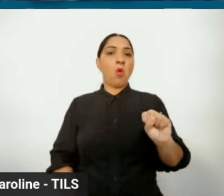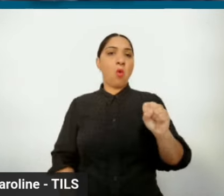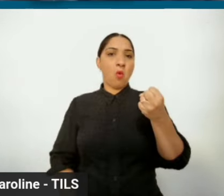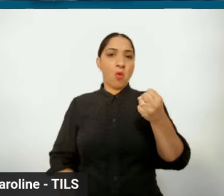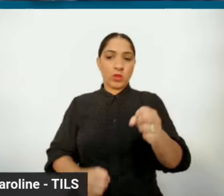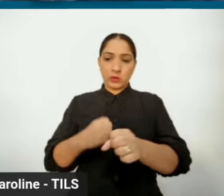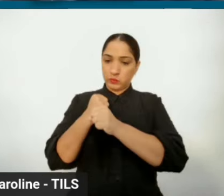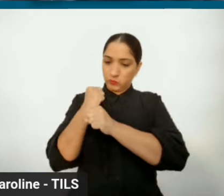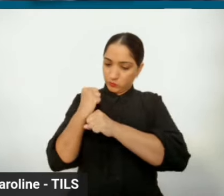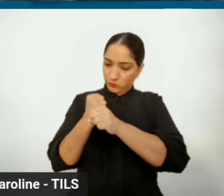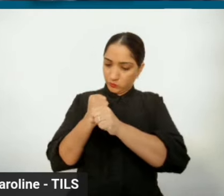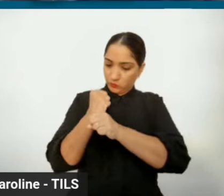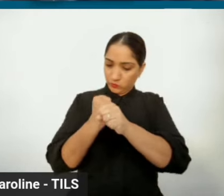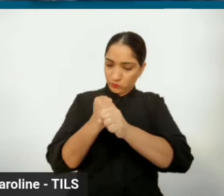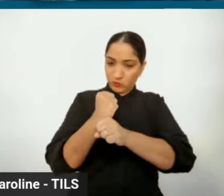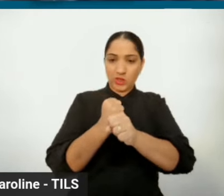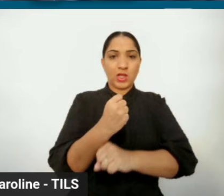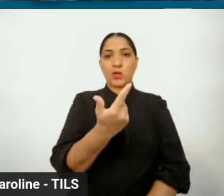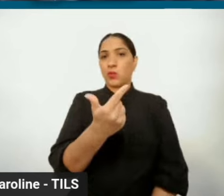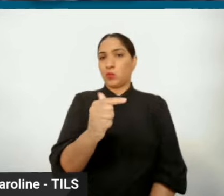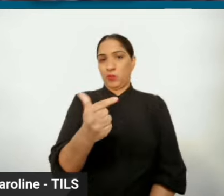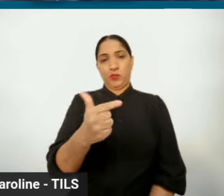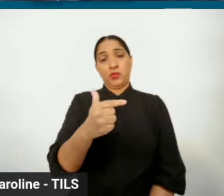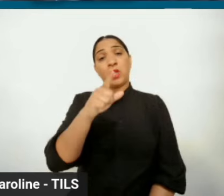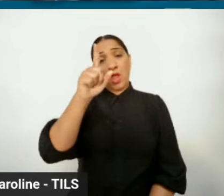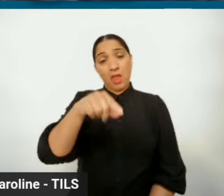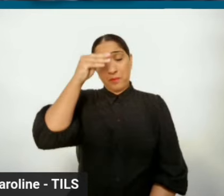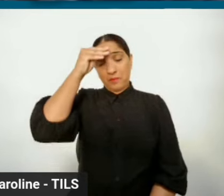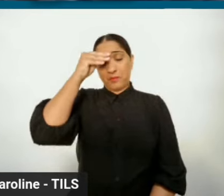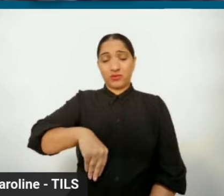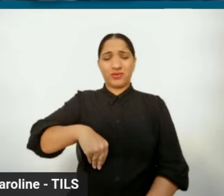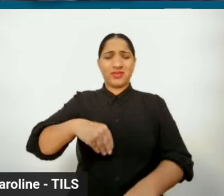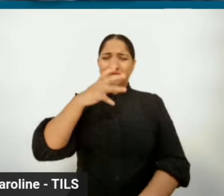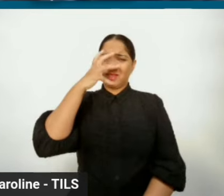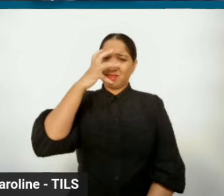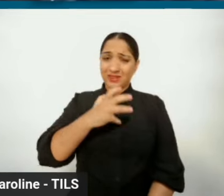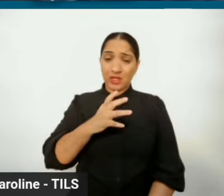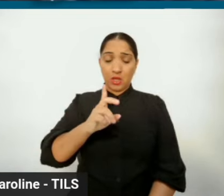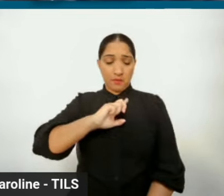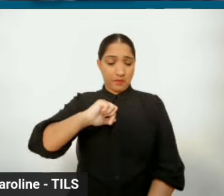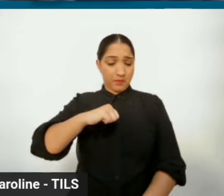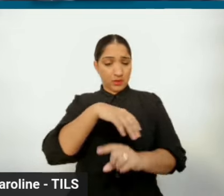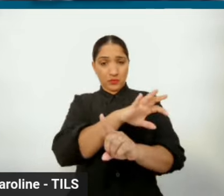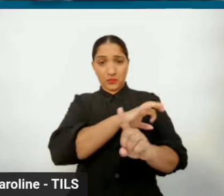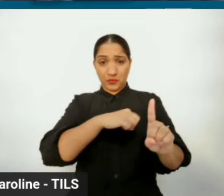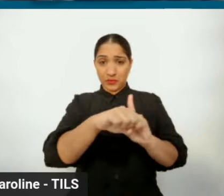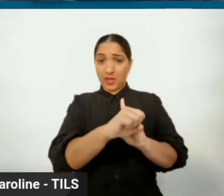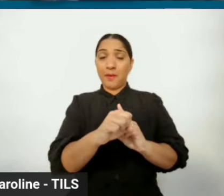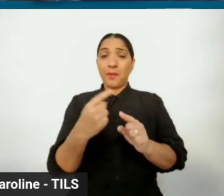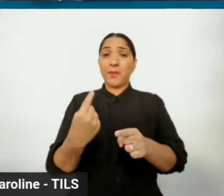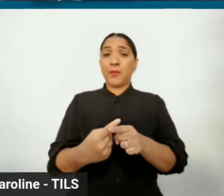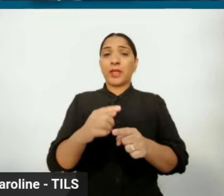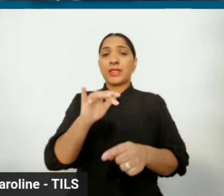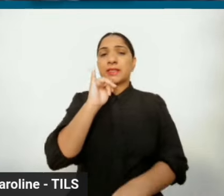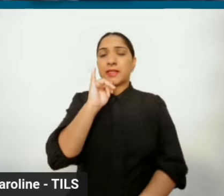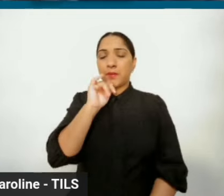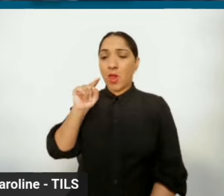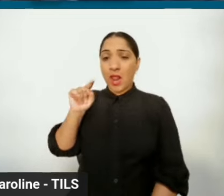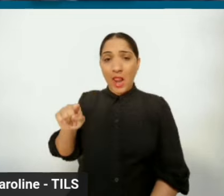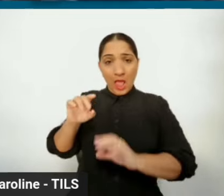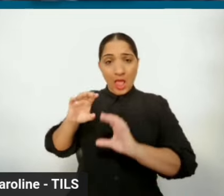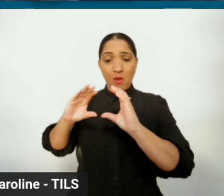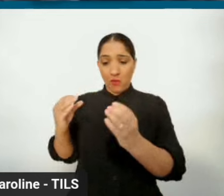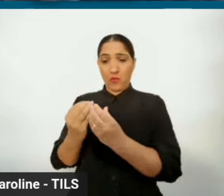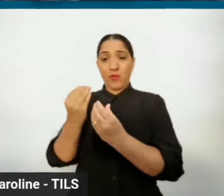se realizavam as conferências. Isso é outro prejuízo enorme para a sociedade civil, porque é na conferência que a sociedade leva as